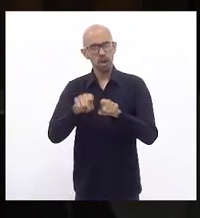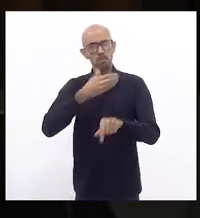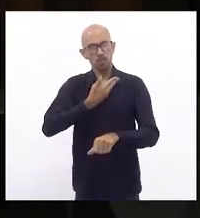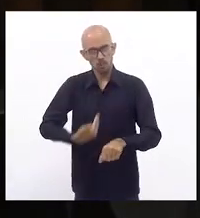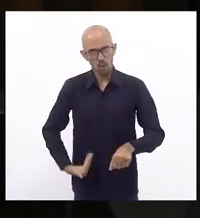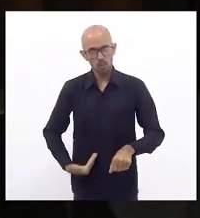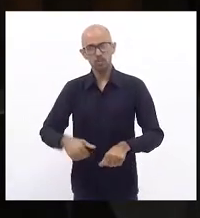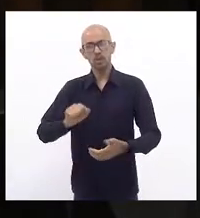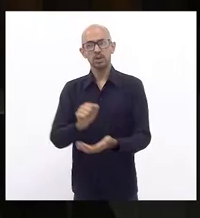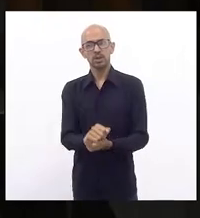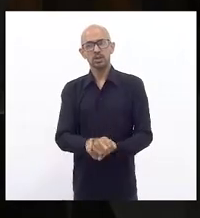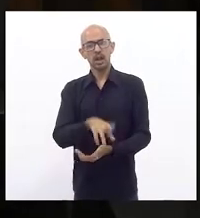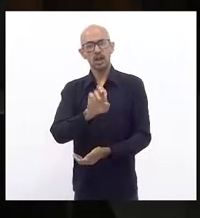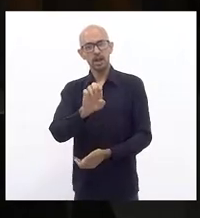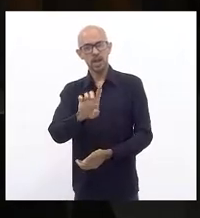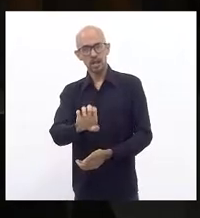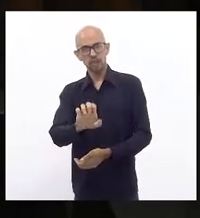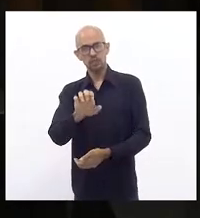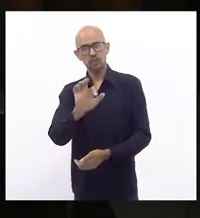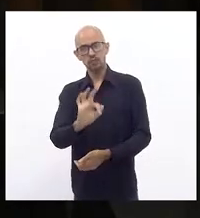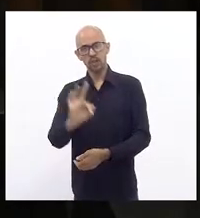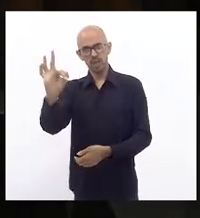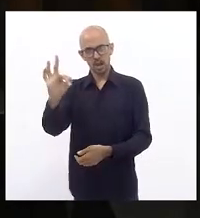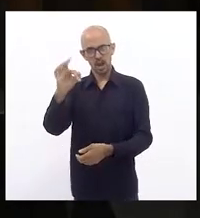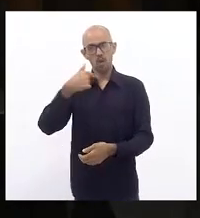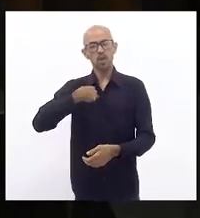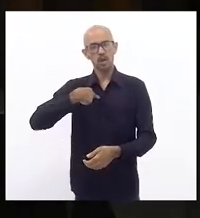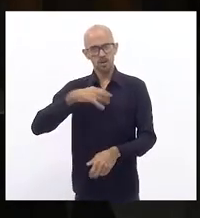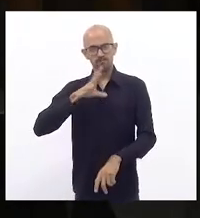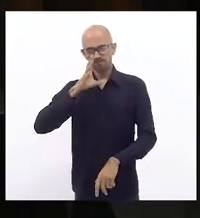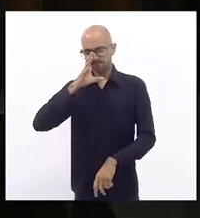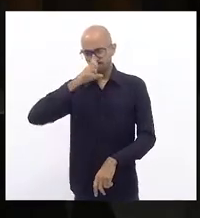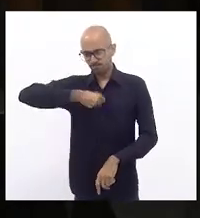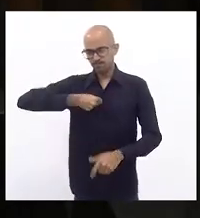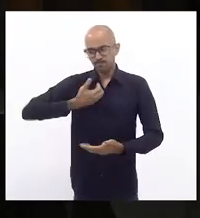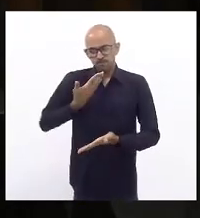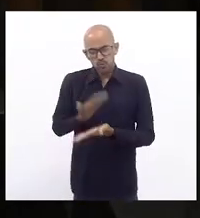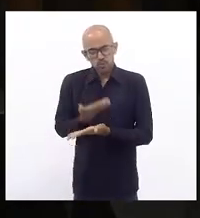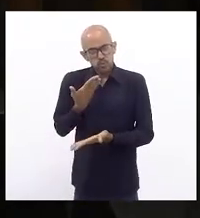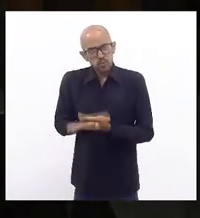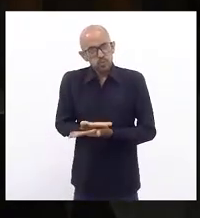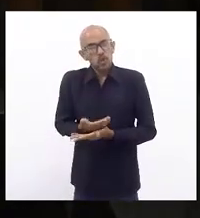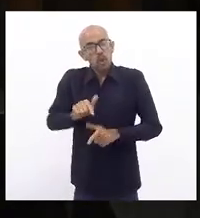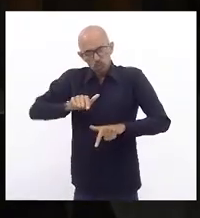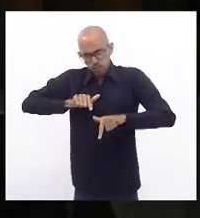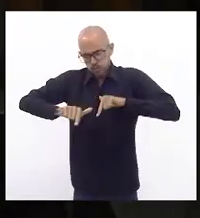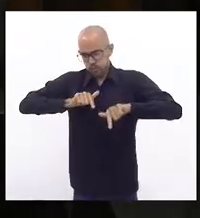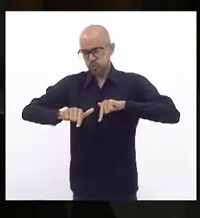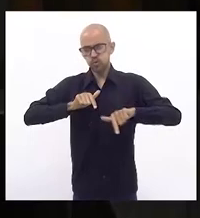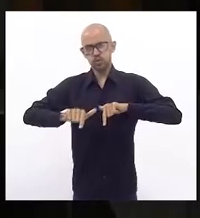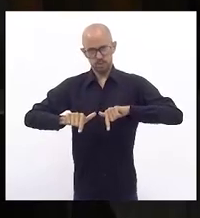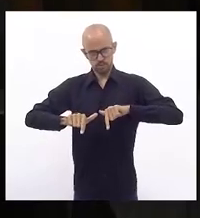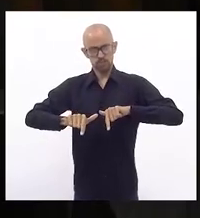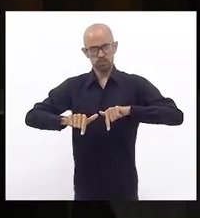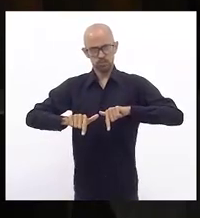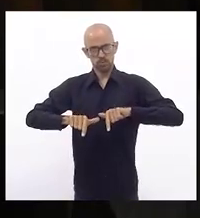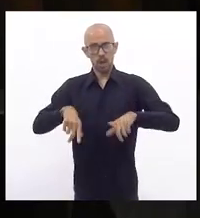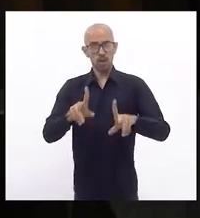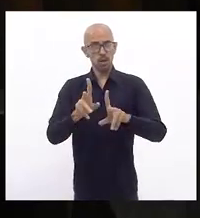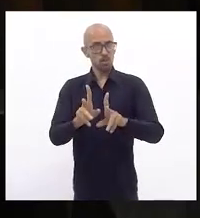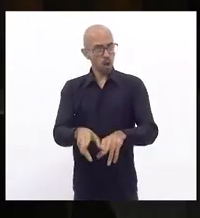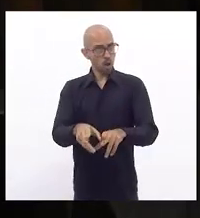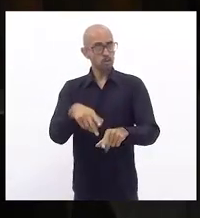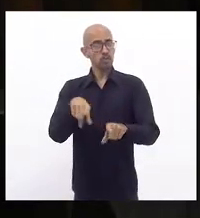da rede pública federal. Me dediquei muito. E assim como os vereadores